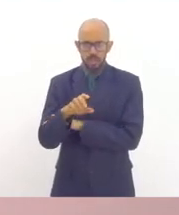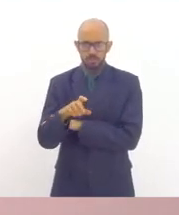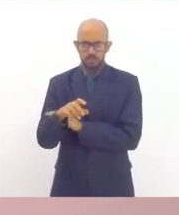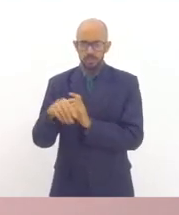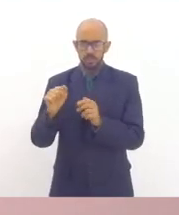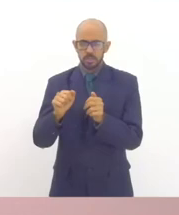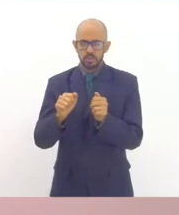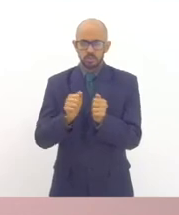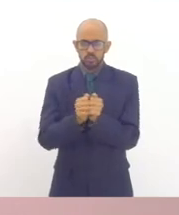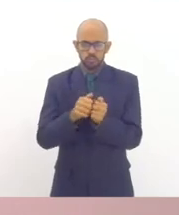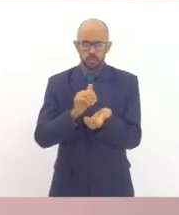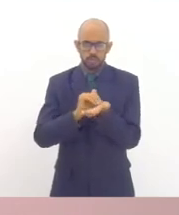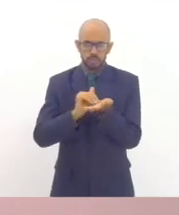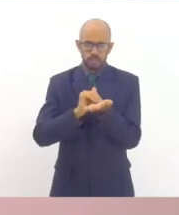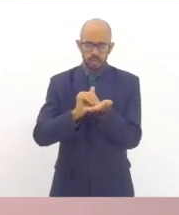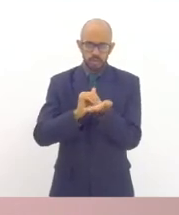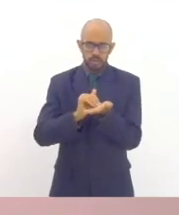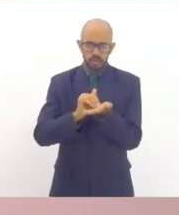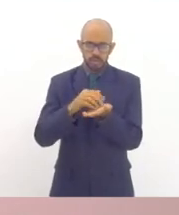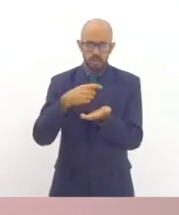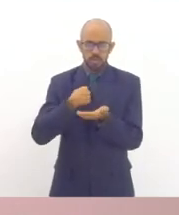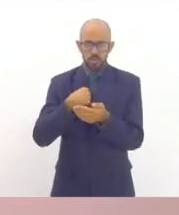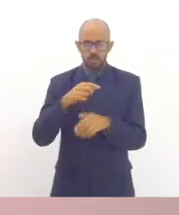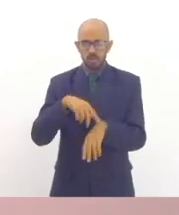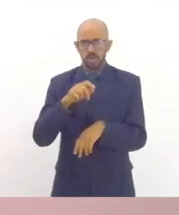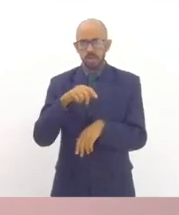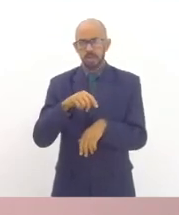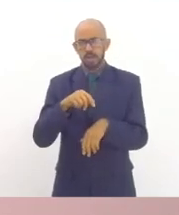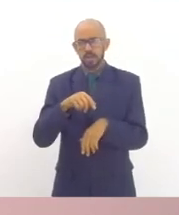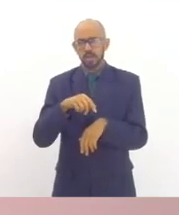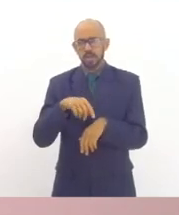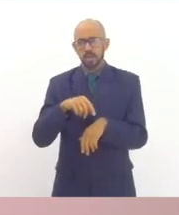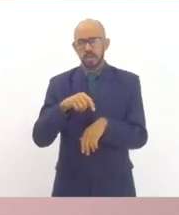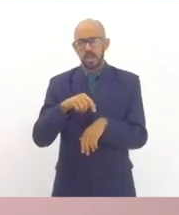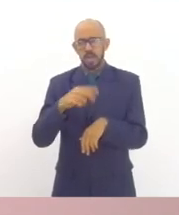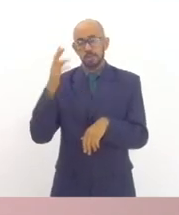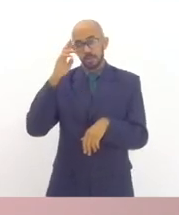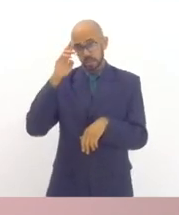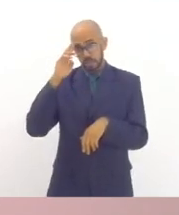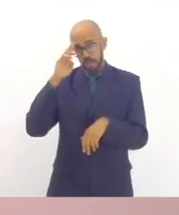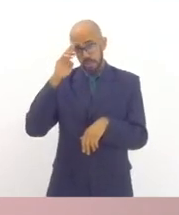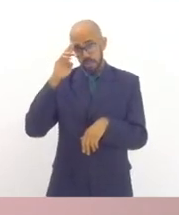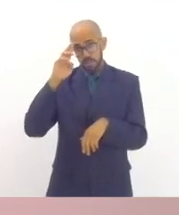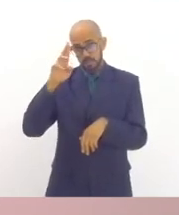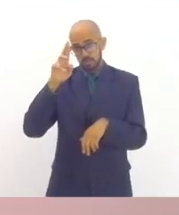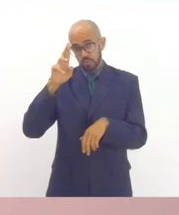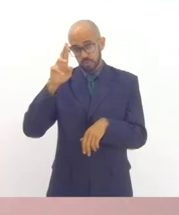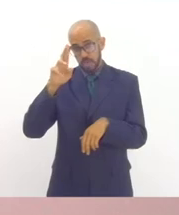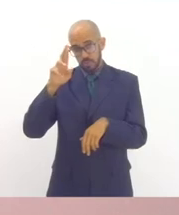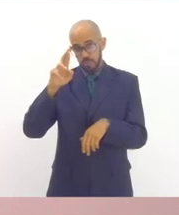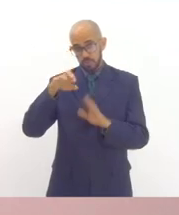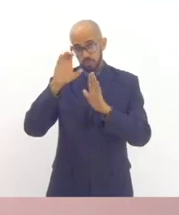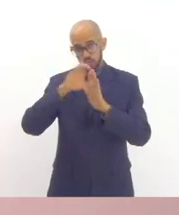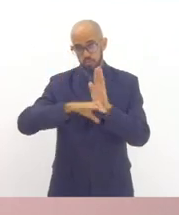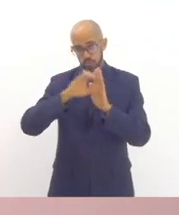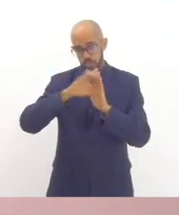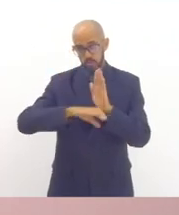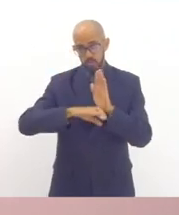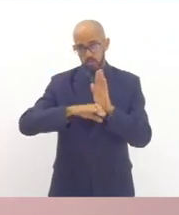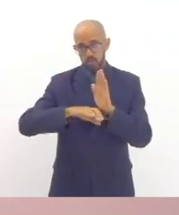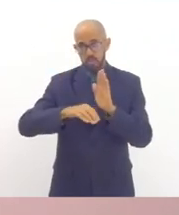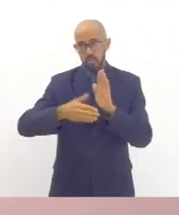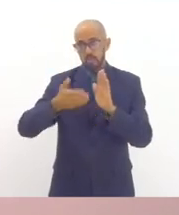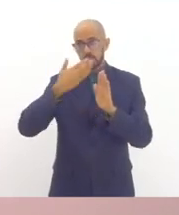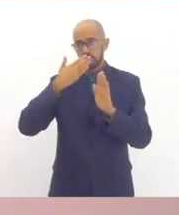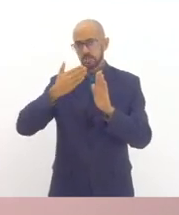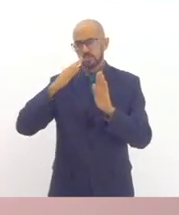né? Eu era a Maria Matriz Curricular. E qual era a reivindicação que foi qual era